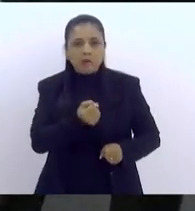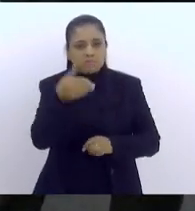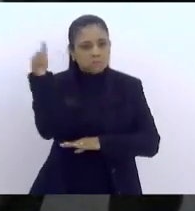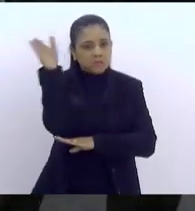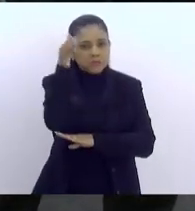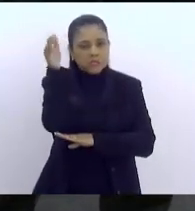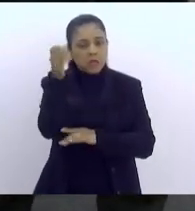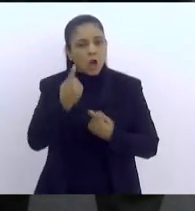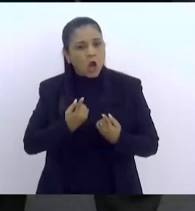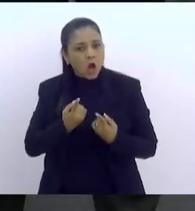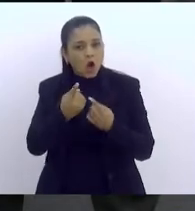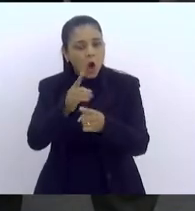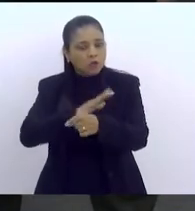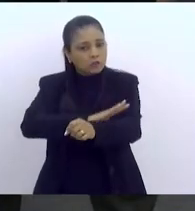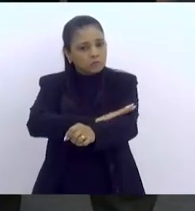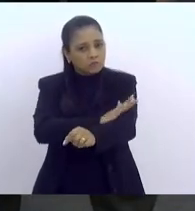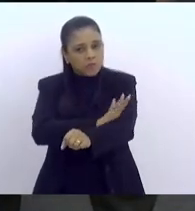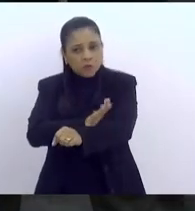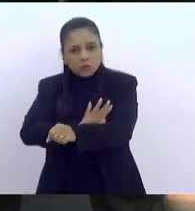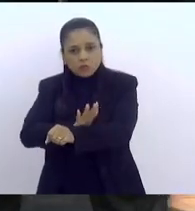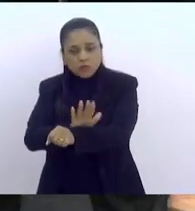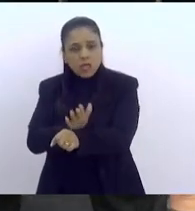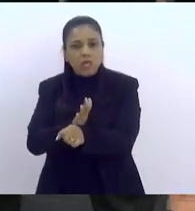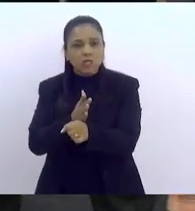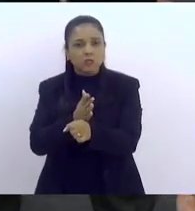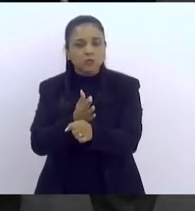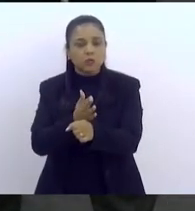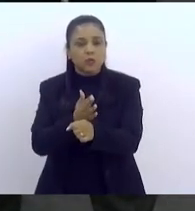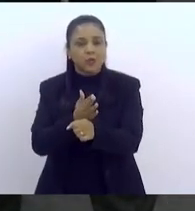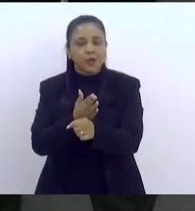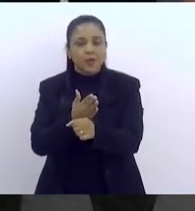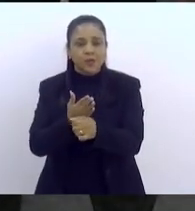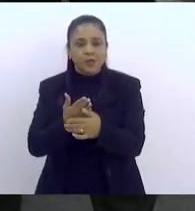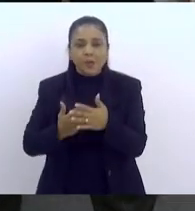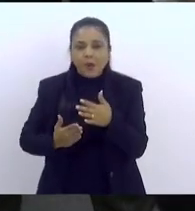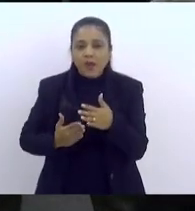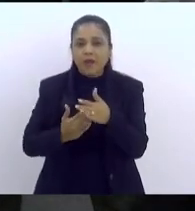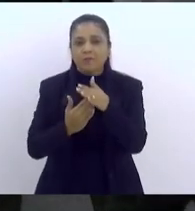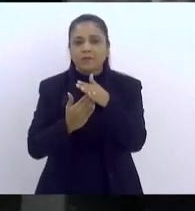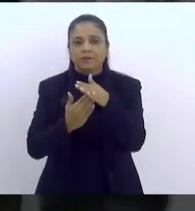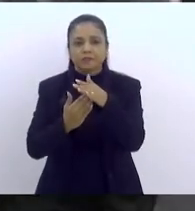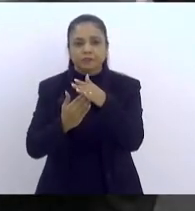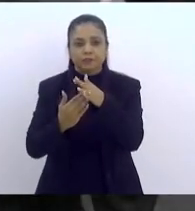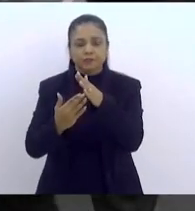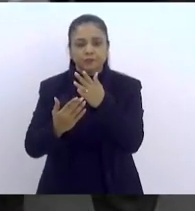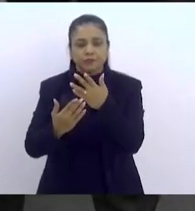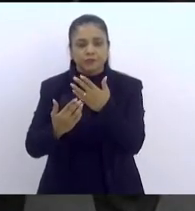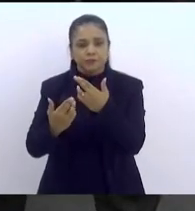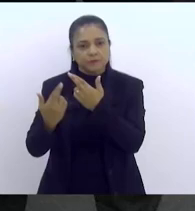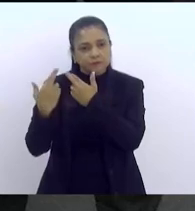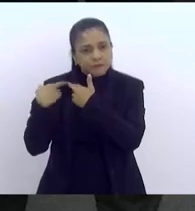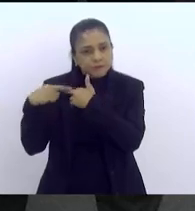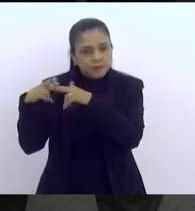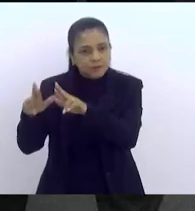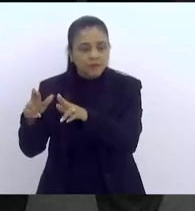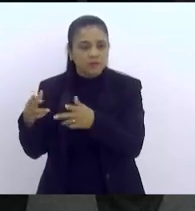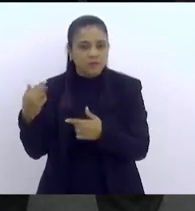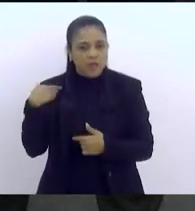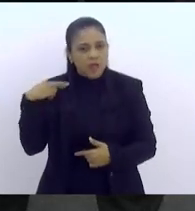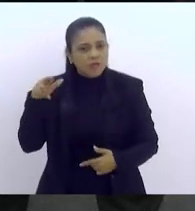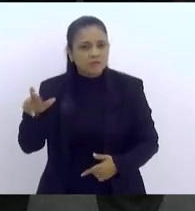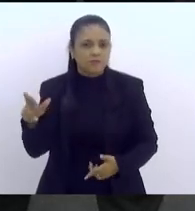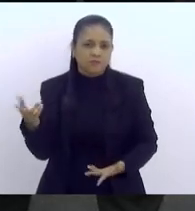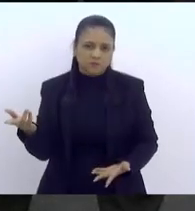aos preconceitos, do combate às intolerâncias. Inclusive, ele é vice-presidente da comissão que